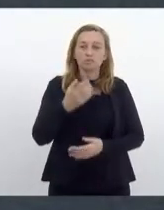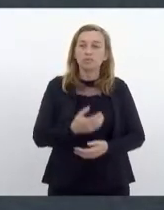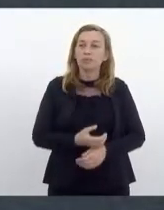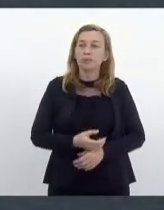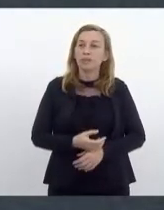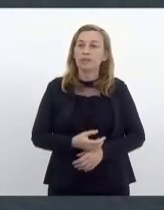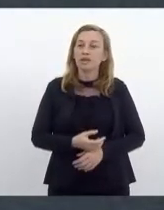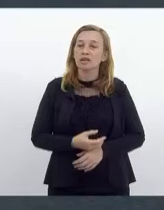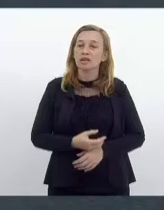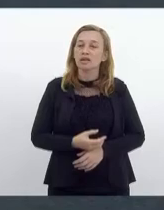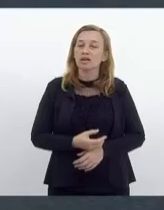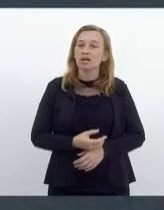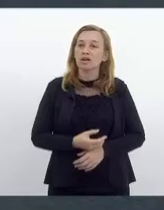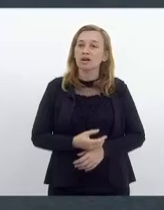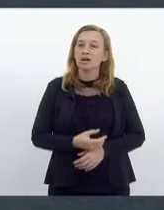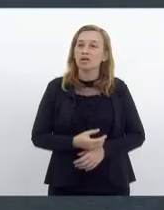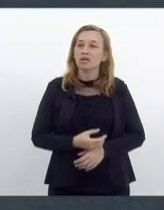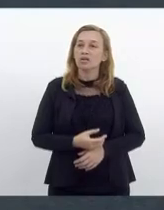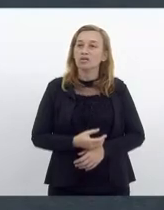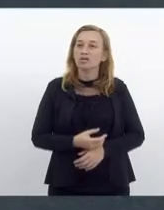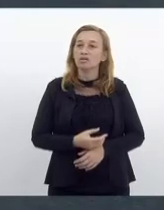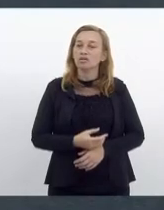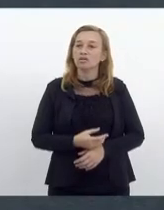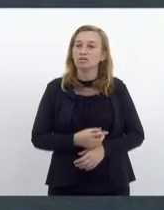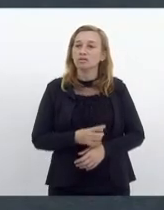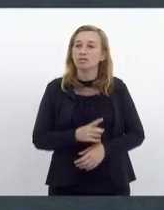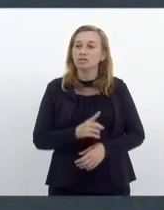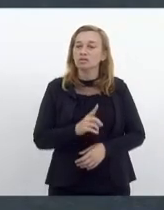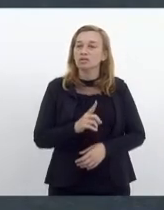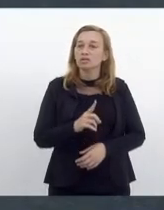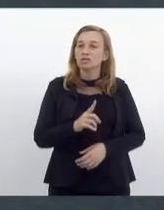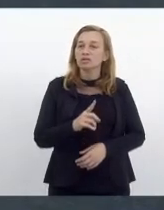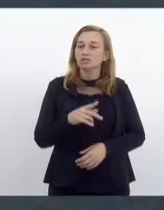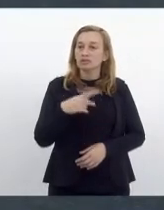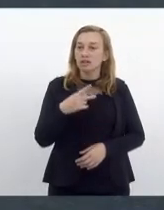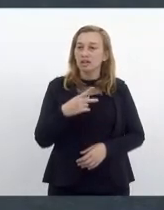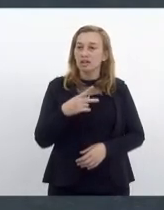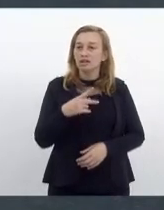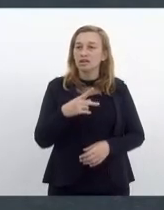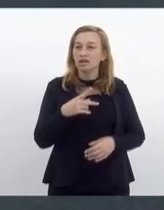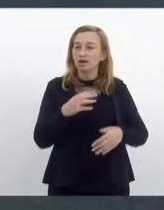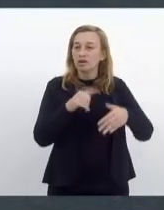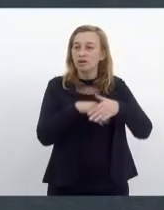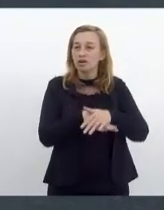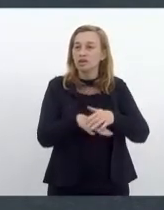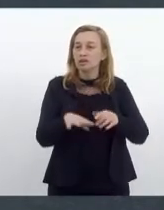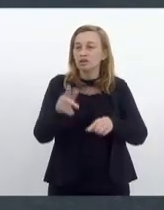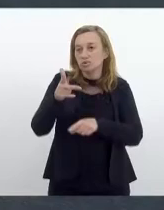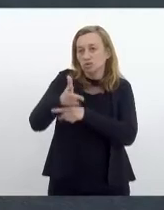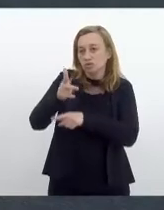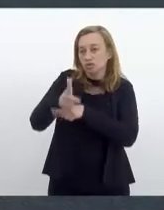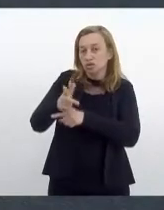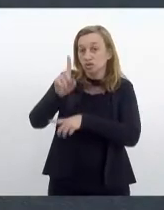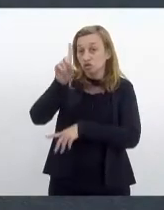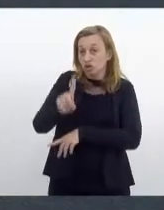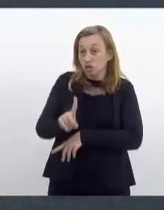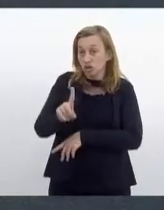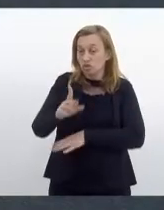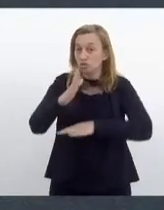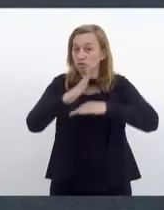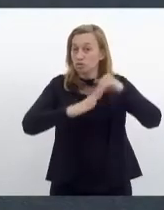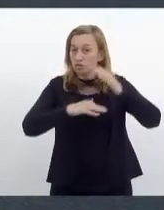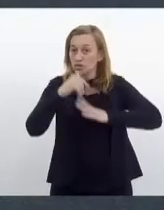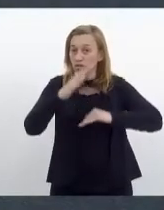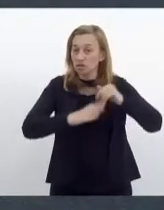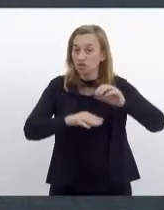ao vedar a reprodução desse vídeo, resguardar questões referentes aos direitos autorais dos profissionais de